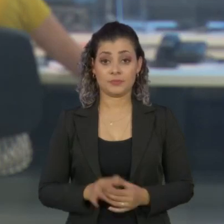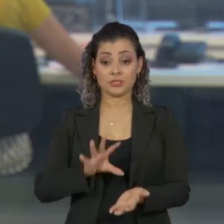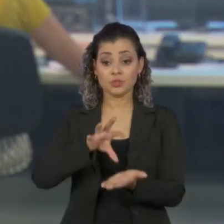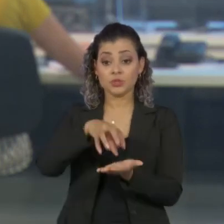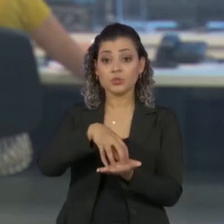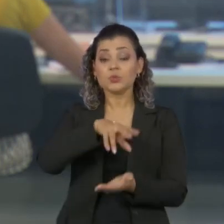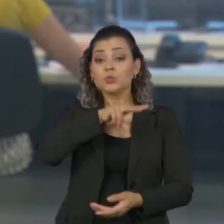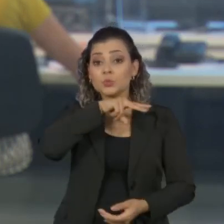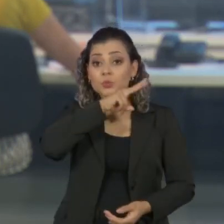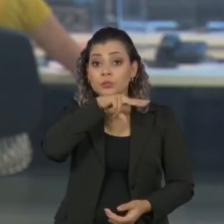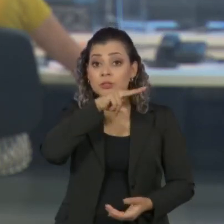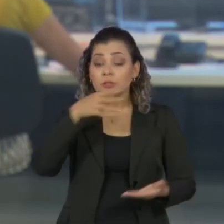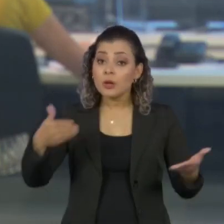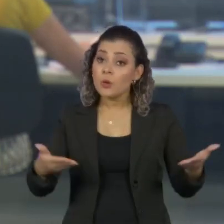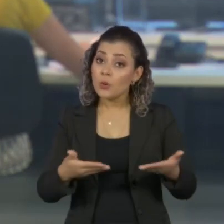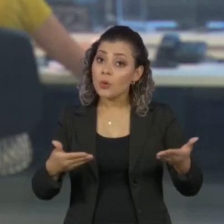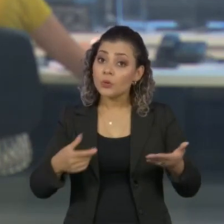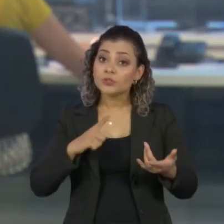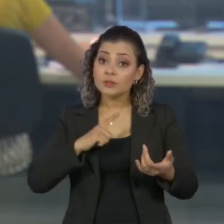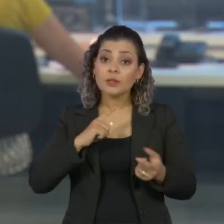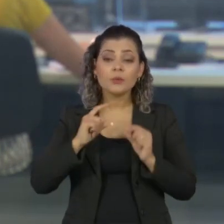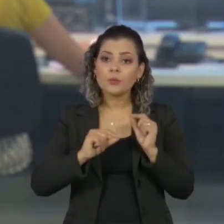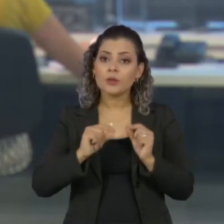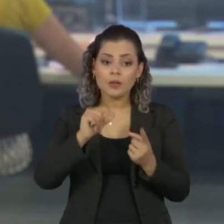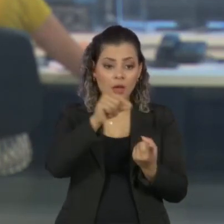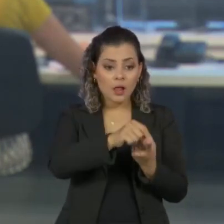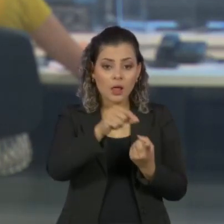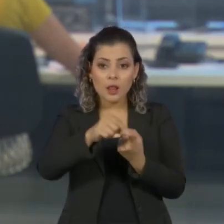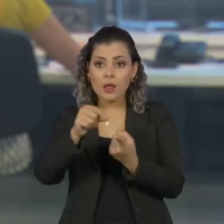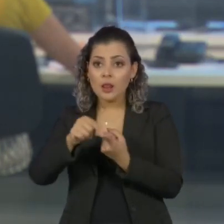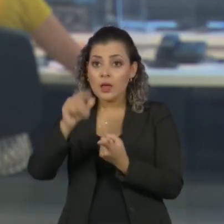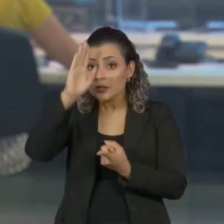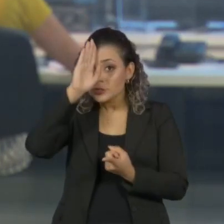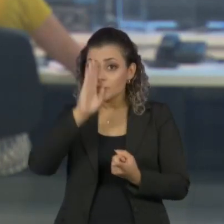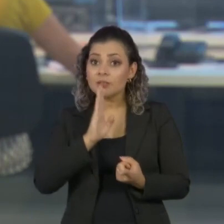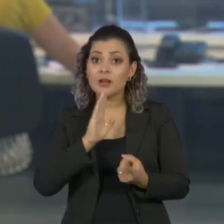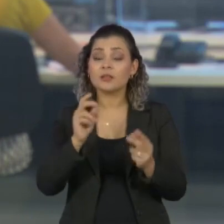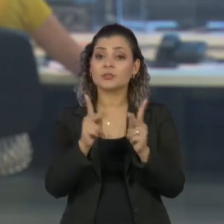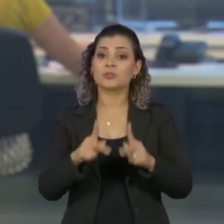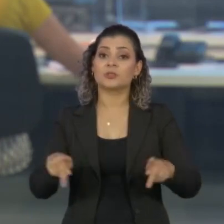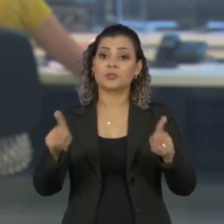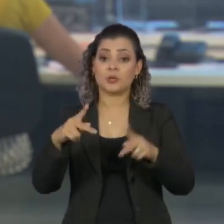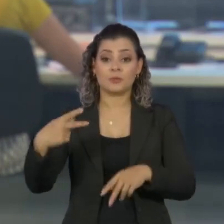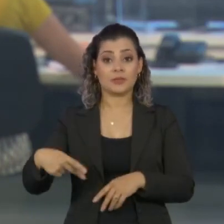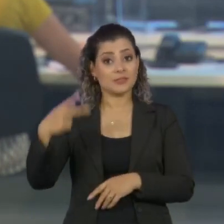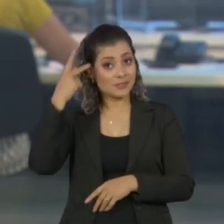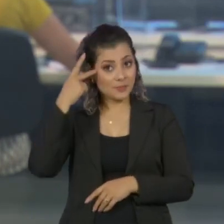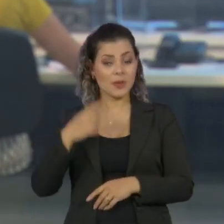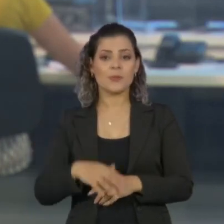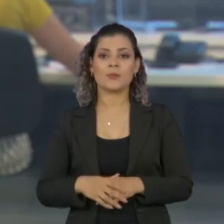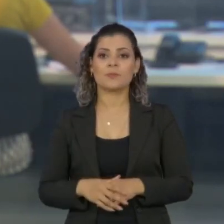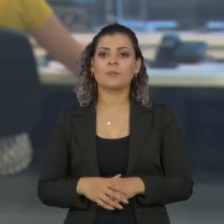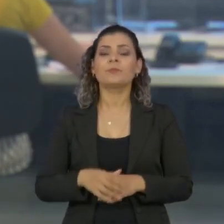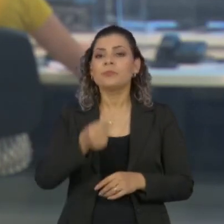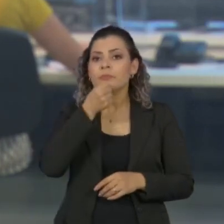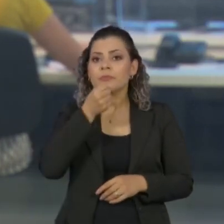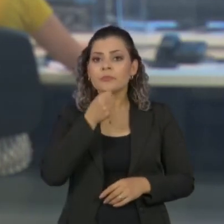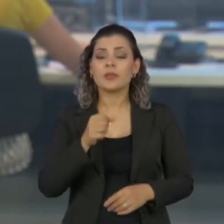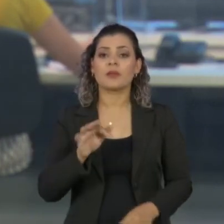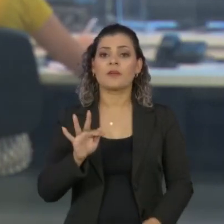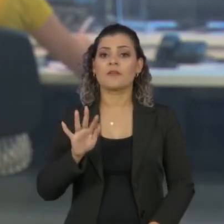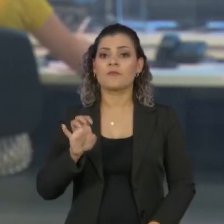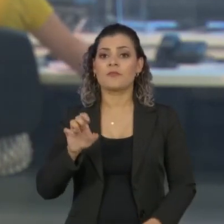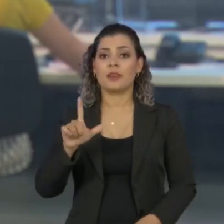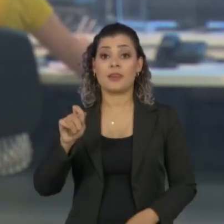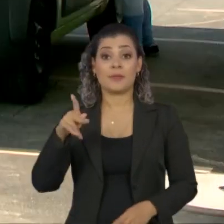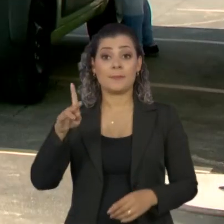Instituto Butantan realiza hoje o teste rápido para o coronavírus gratuitamente num shopping aqui de São Paulo. E o repórter Felipe Neves conta os